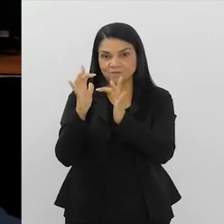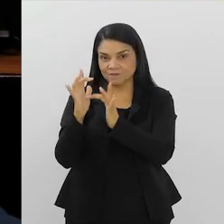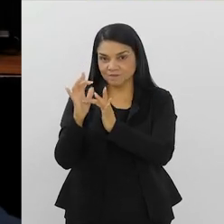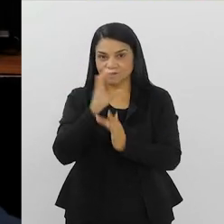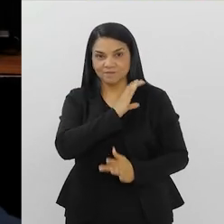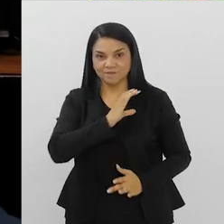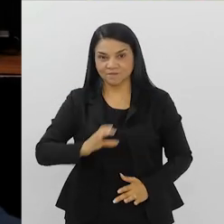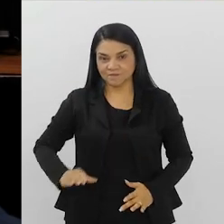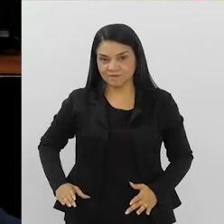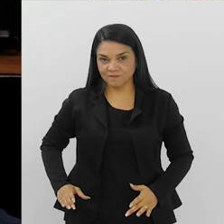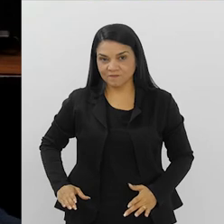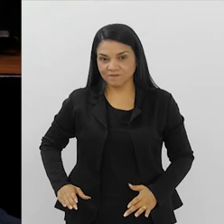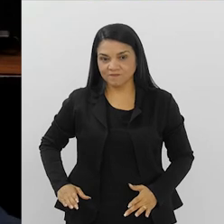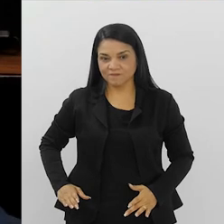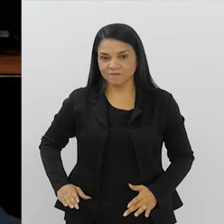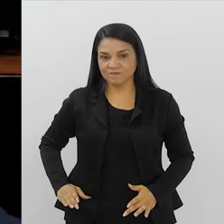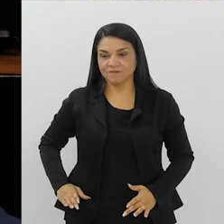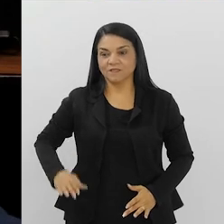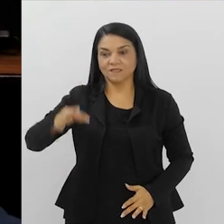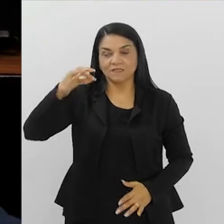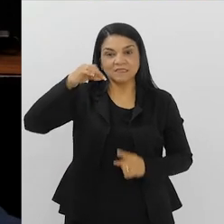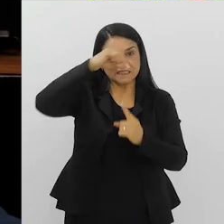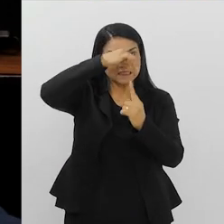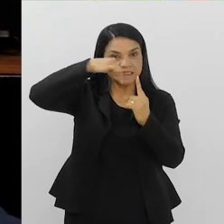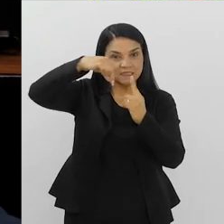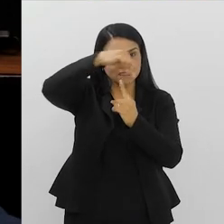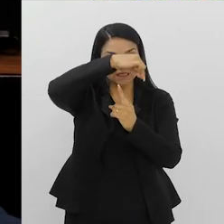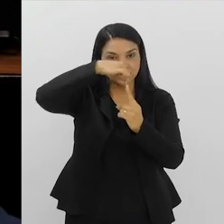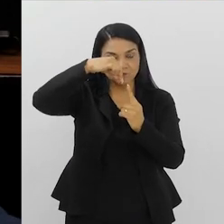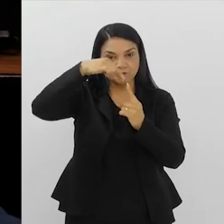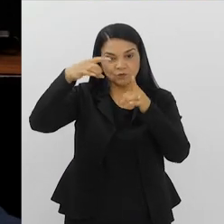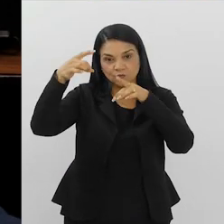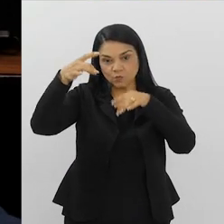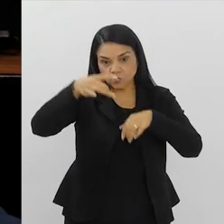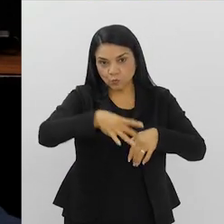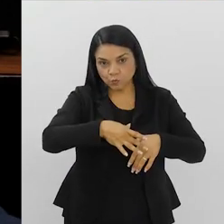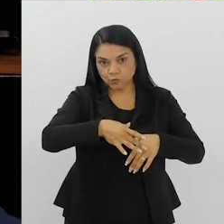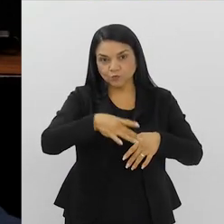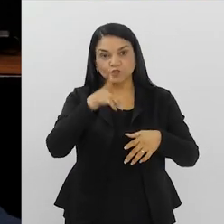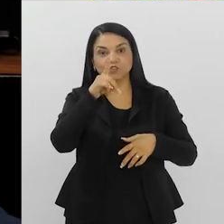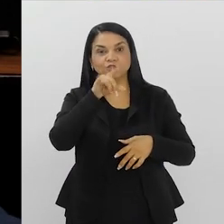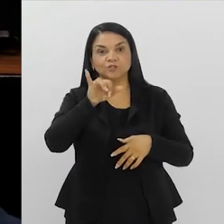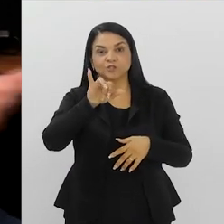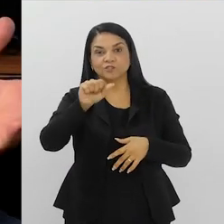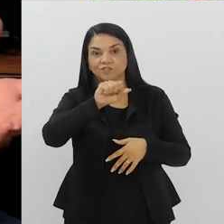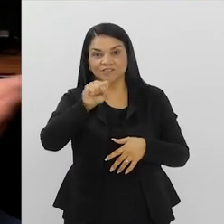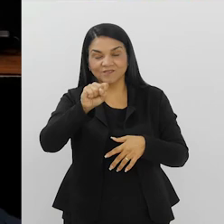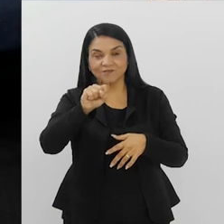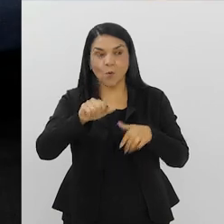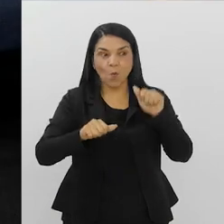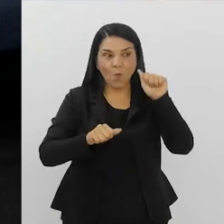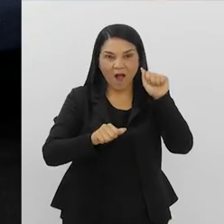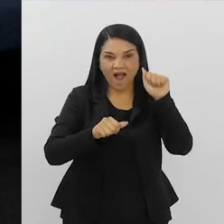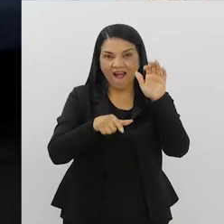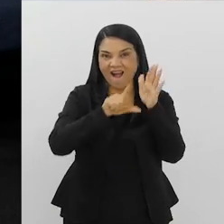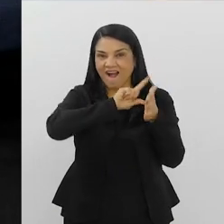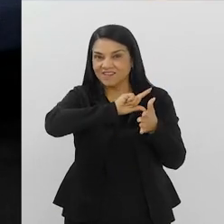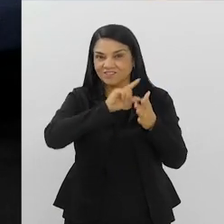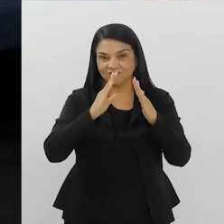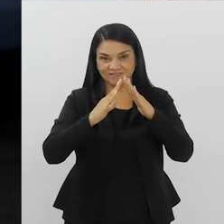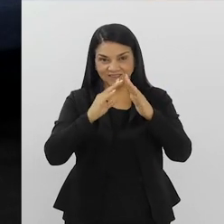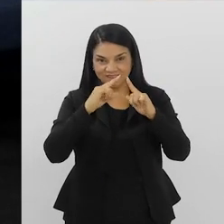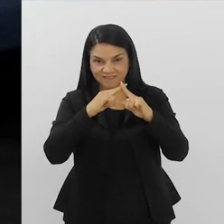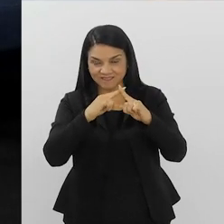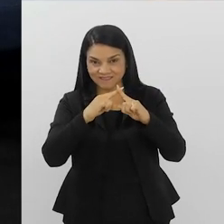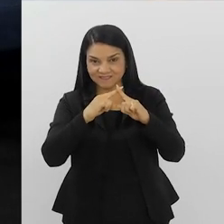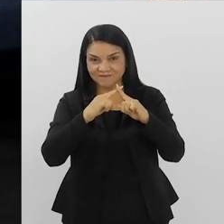já falamos aqui off né e eu sei que você já já conhece mas é prazer aqui eu tive a honra de